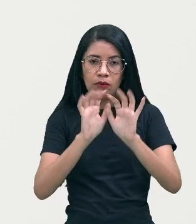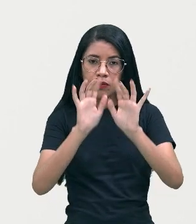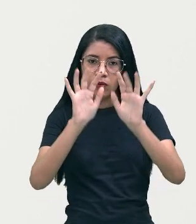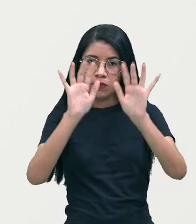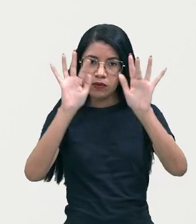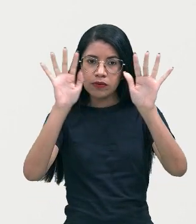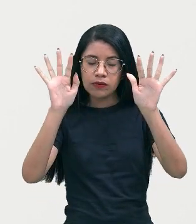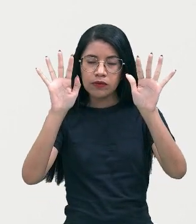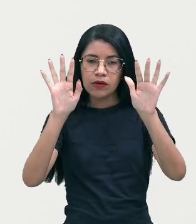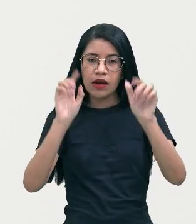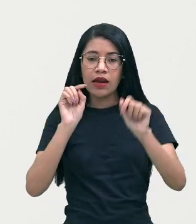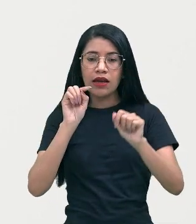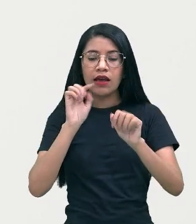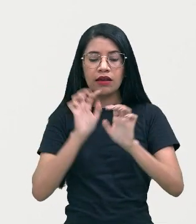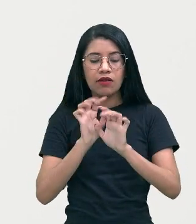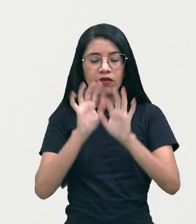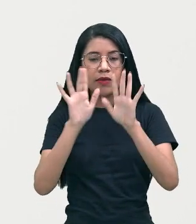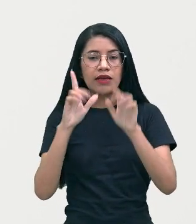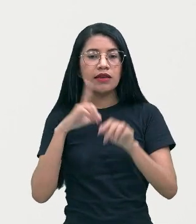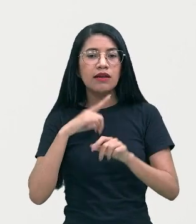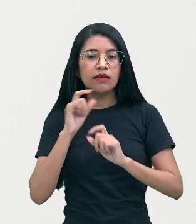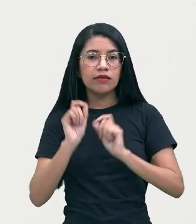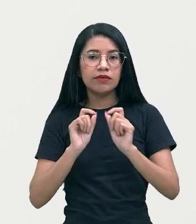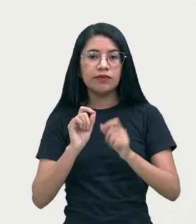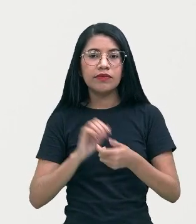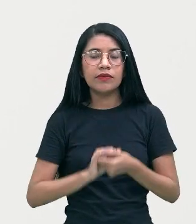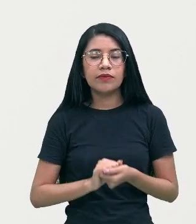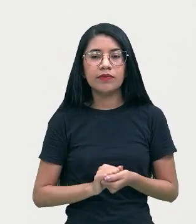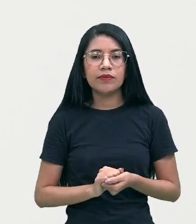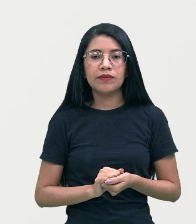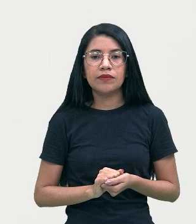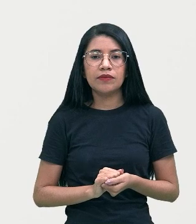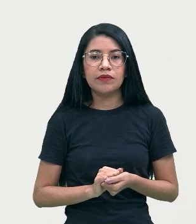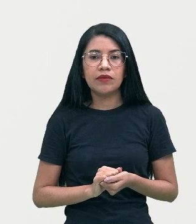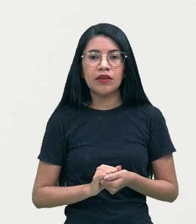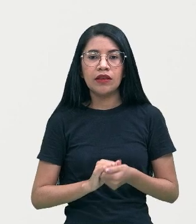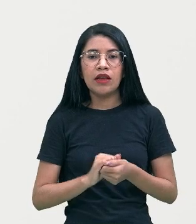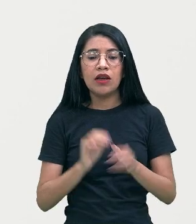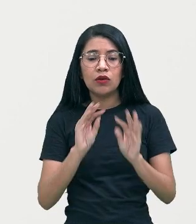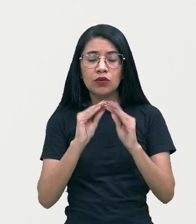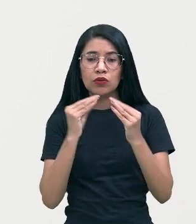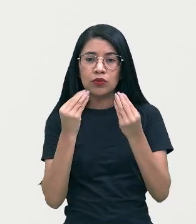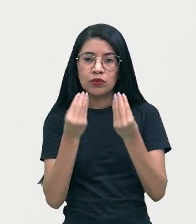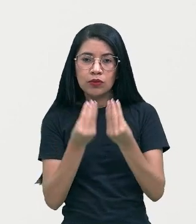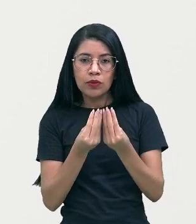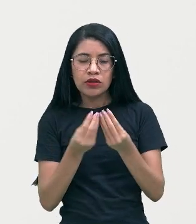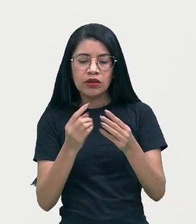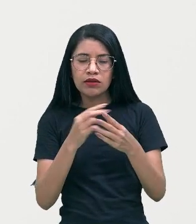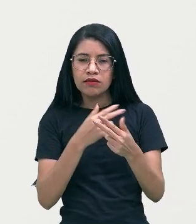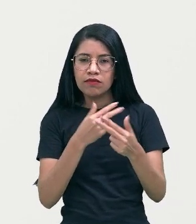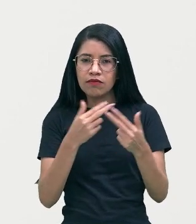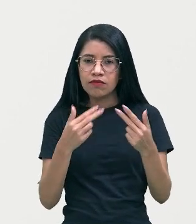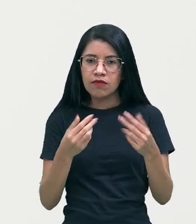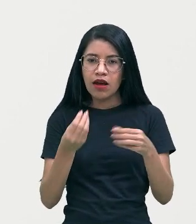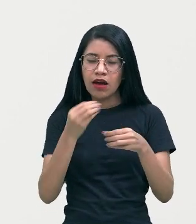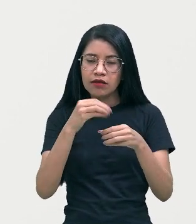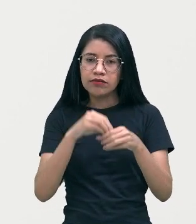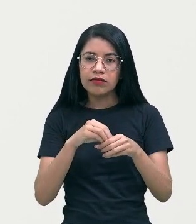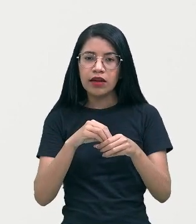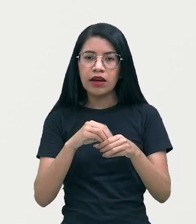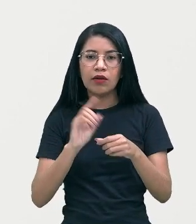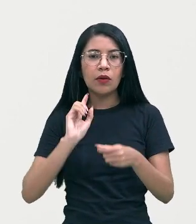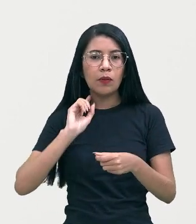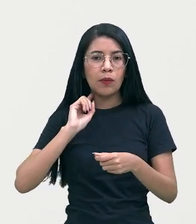fumaça. E nessa fumaça eu tenho componentes que são